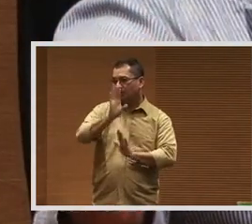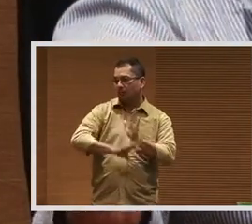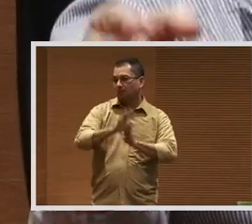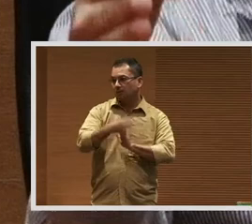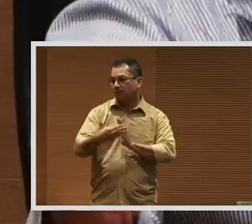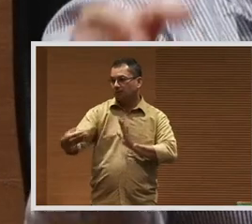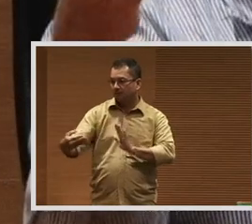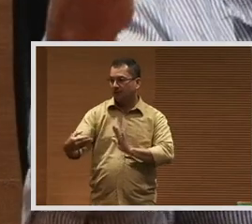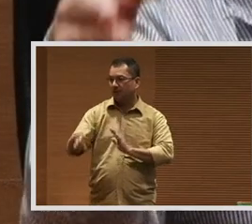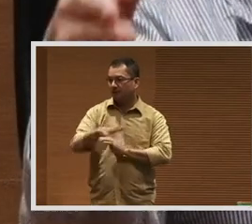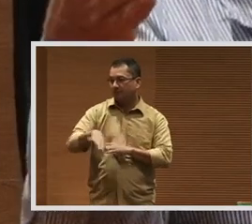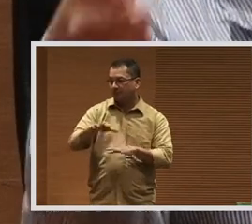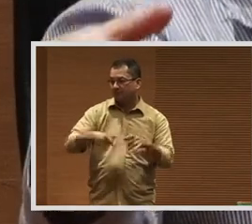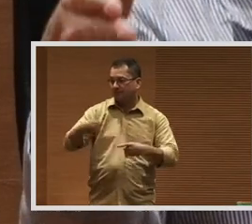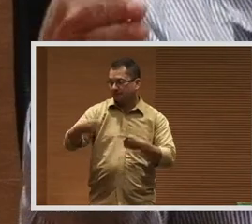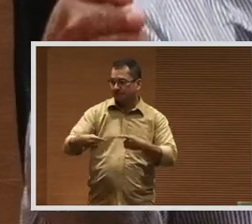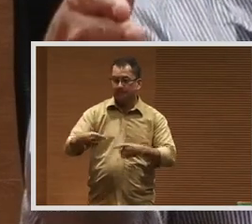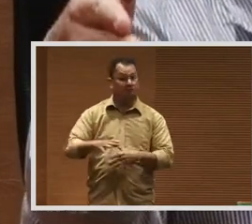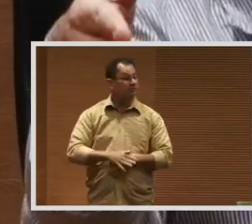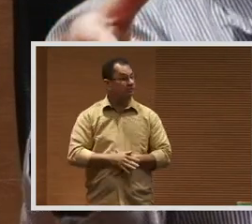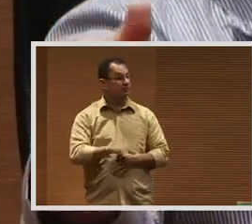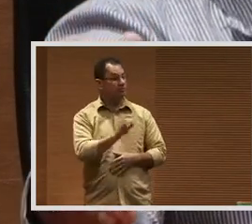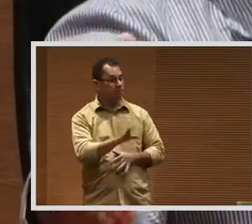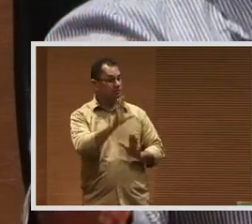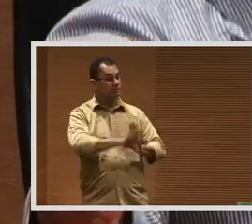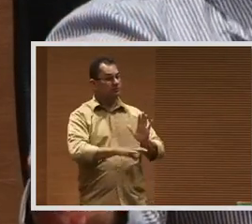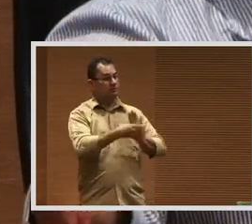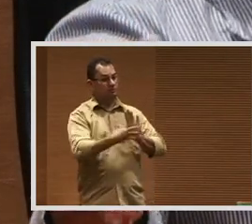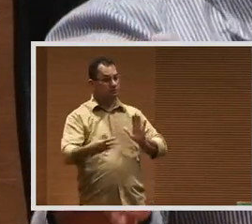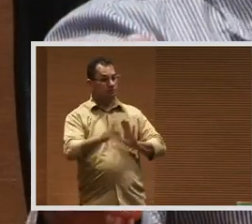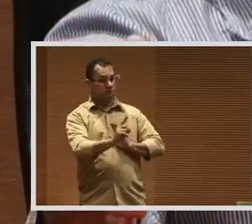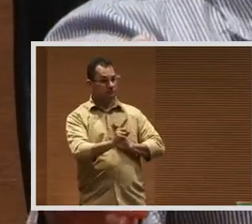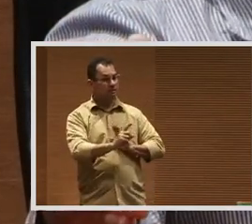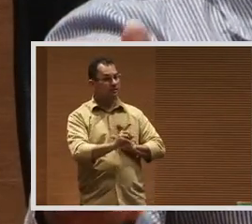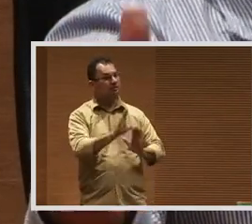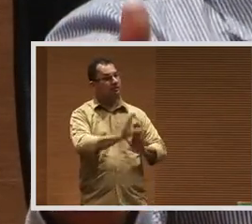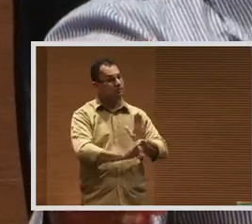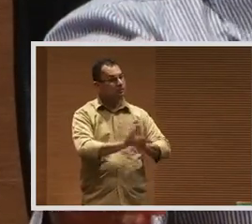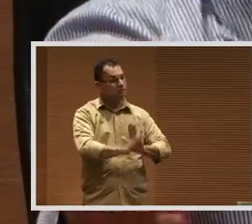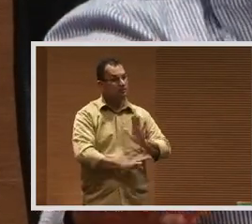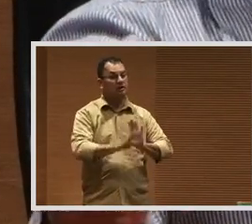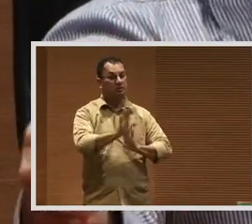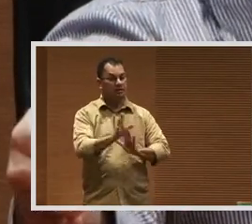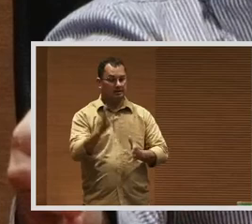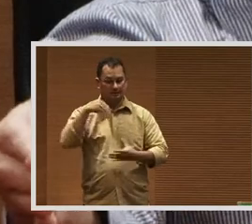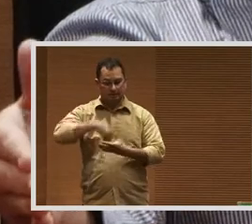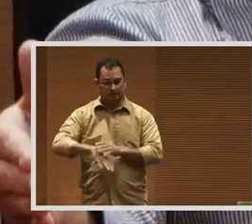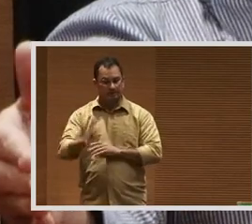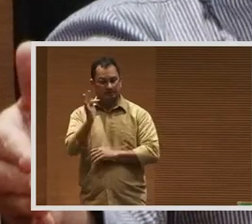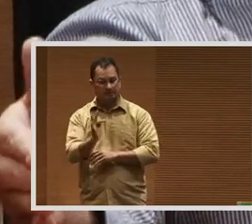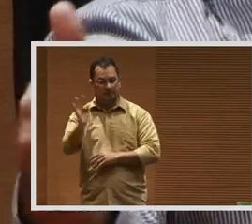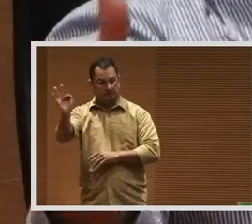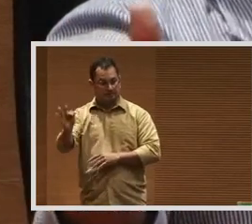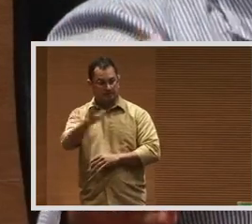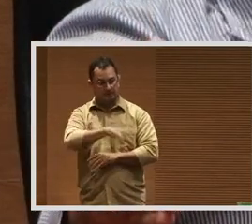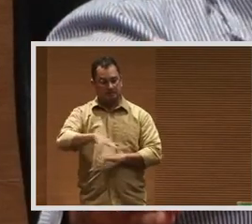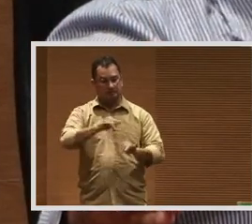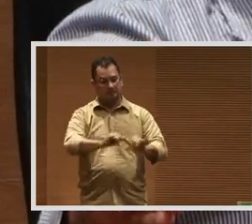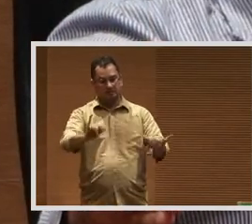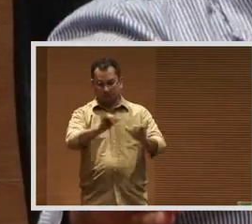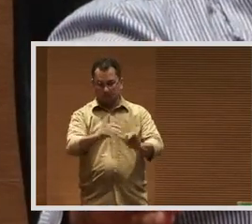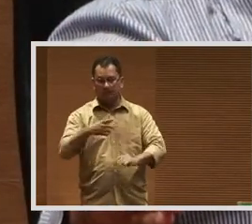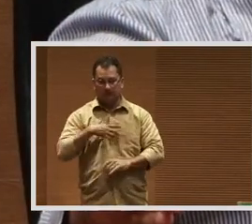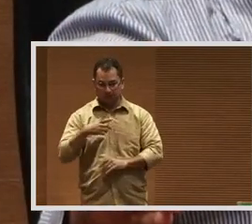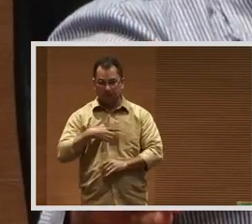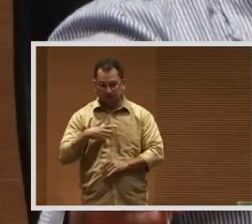Não só o currículo, as faculdades, os espaços formativos têm